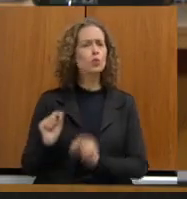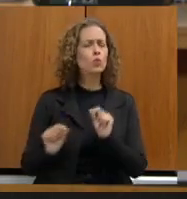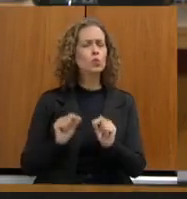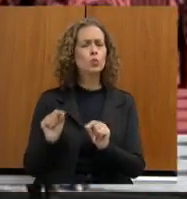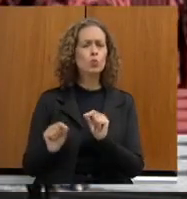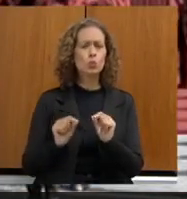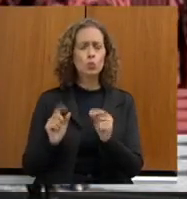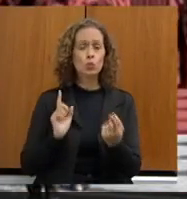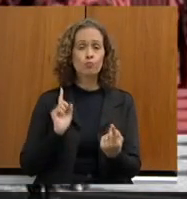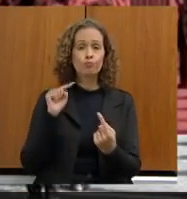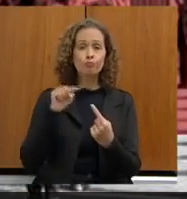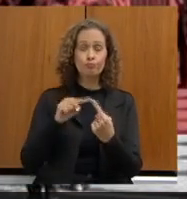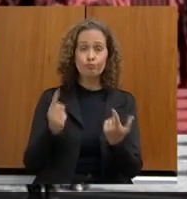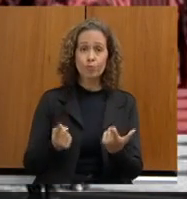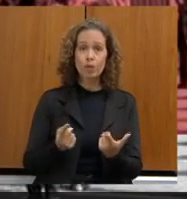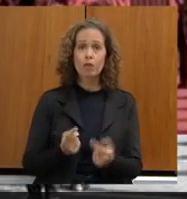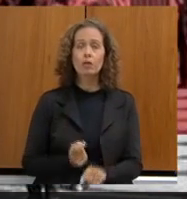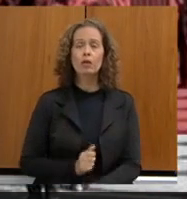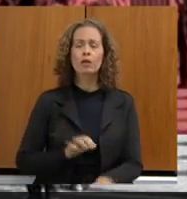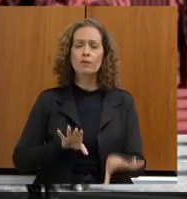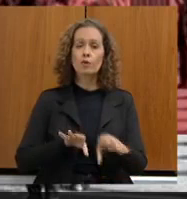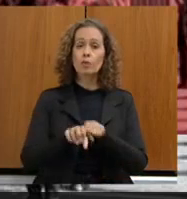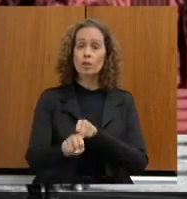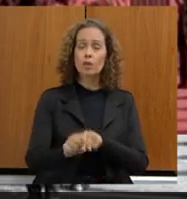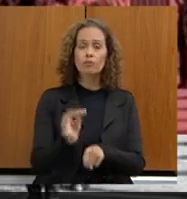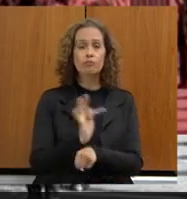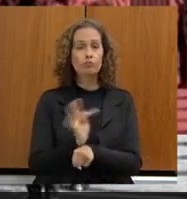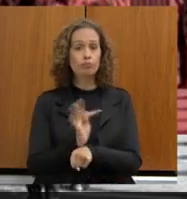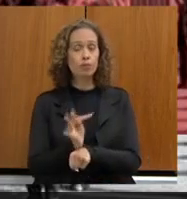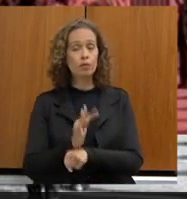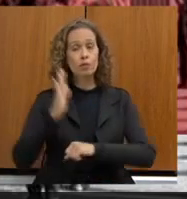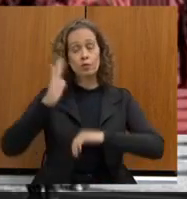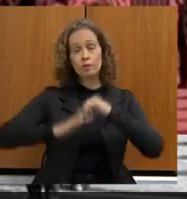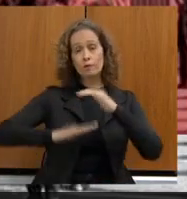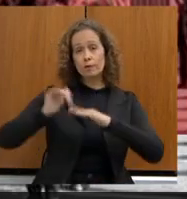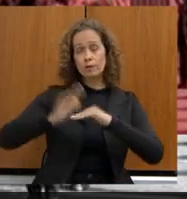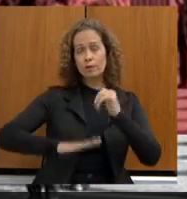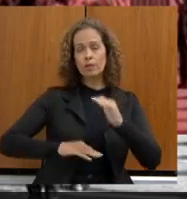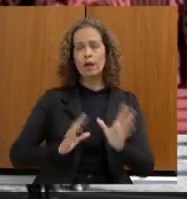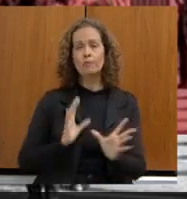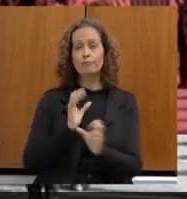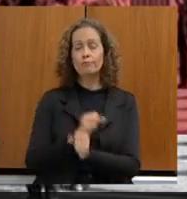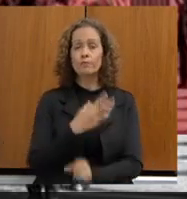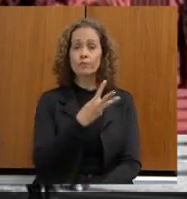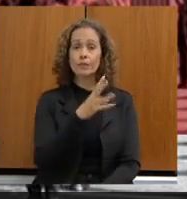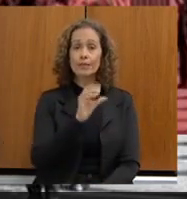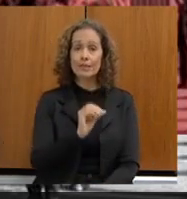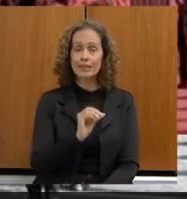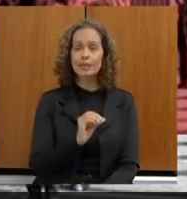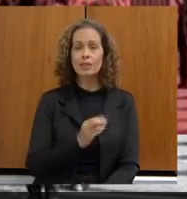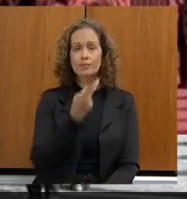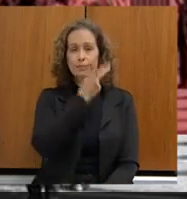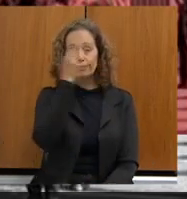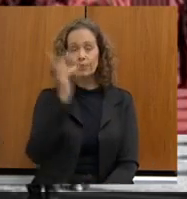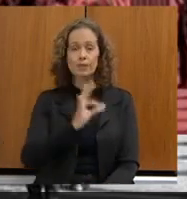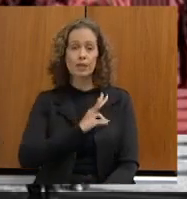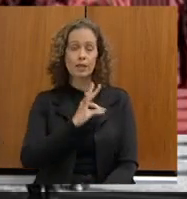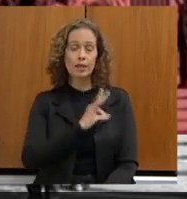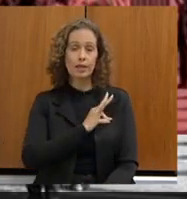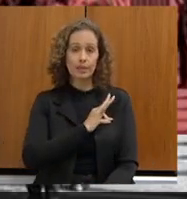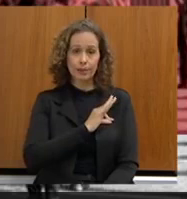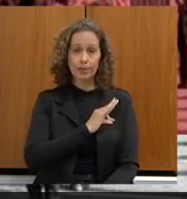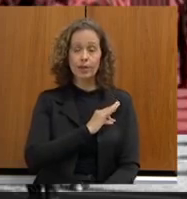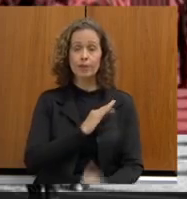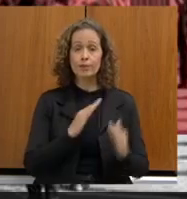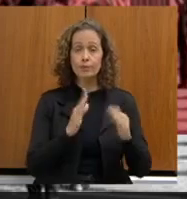cujo curso de formação técnico profissional está se encerrando 30 Delegados de polícia e 76